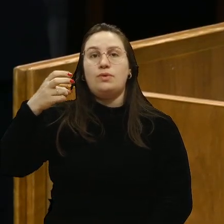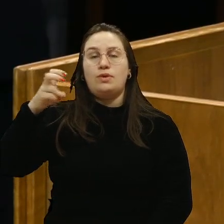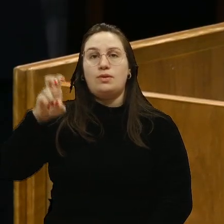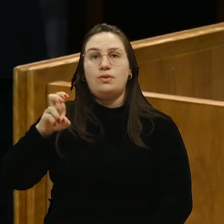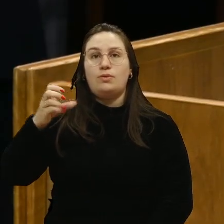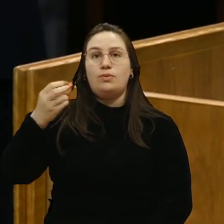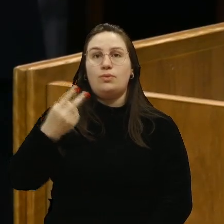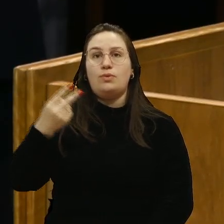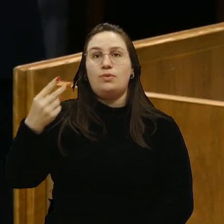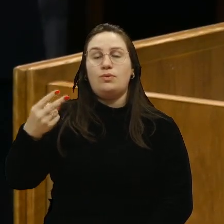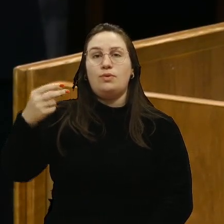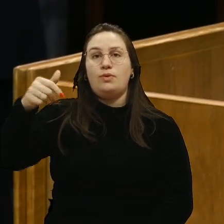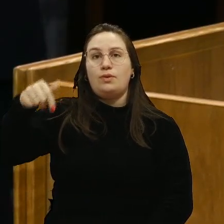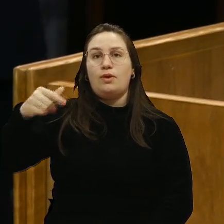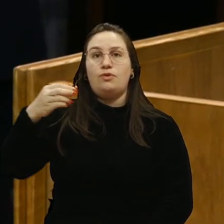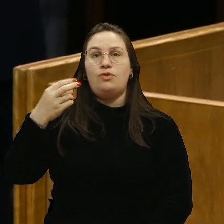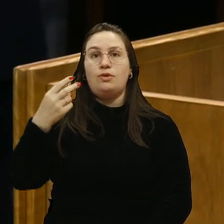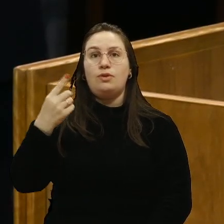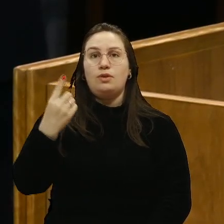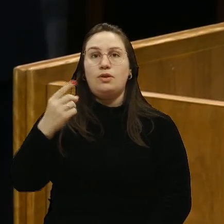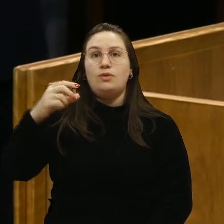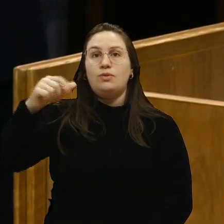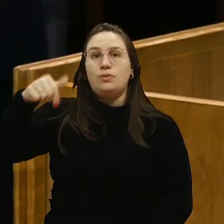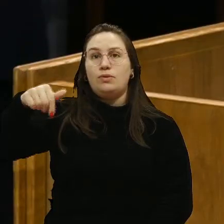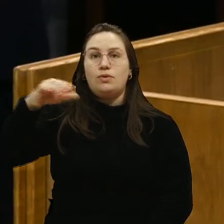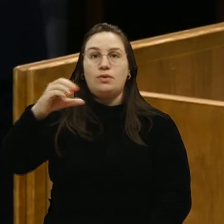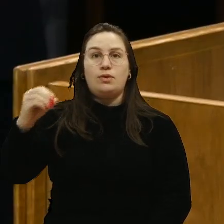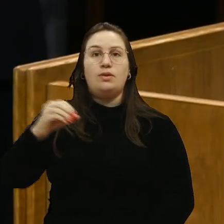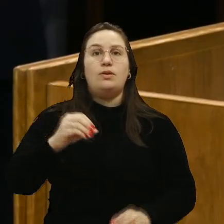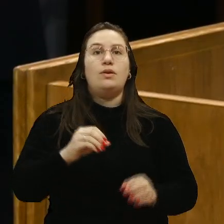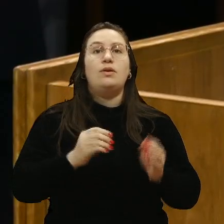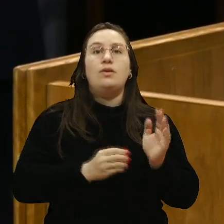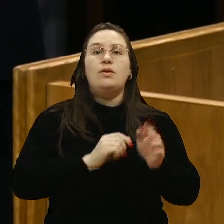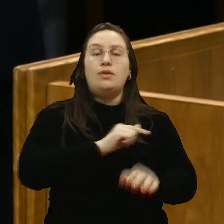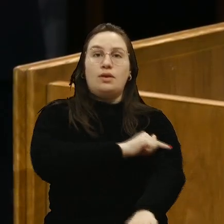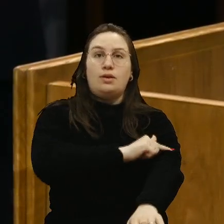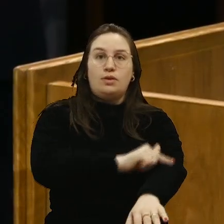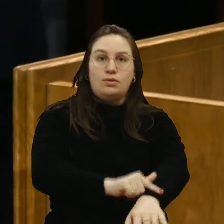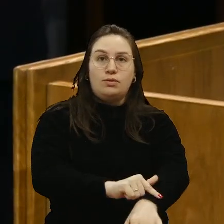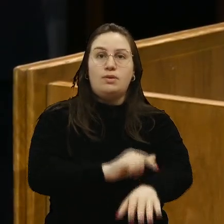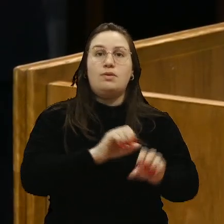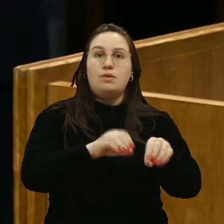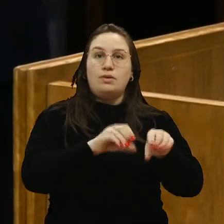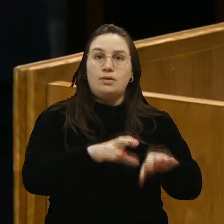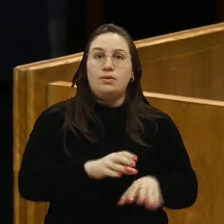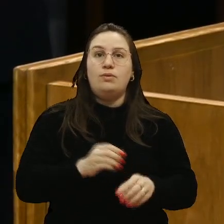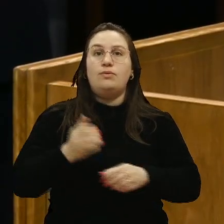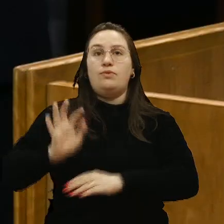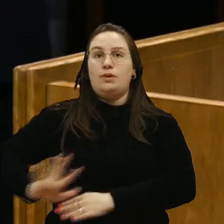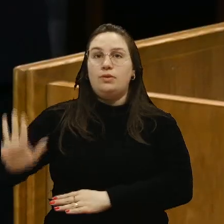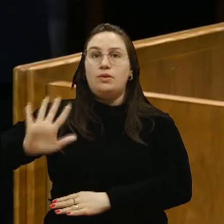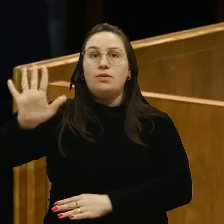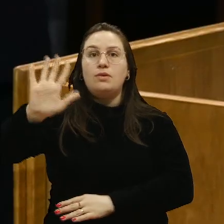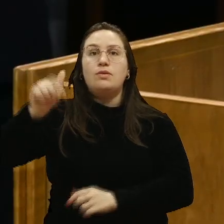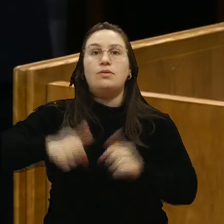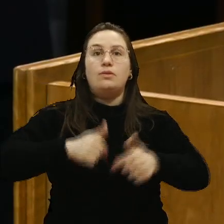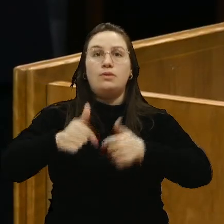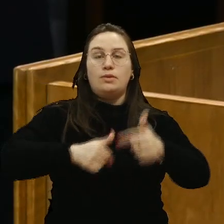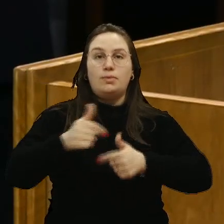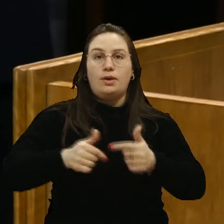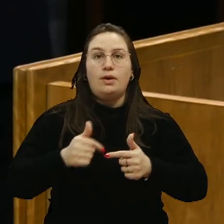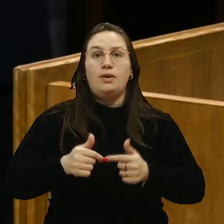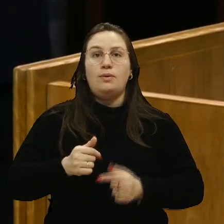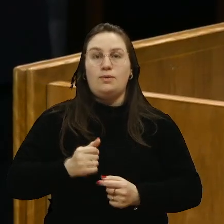e 170 que a educação, a valorização do trabalho e a proteção integral